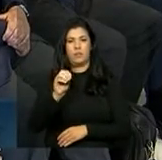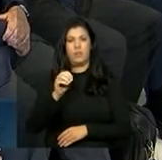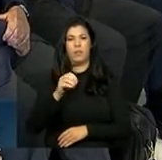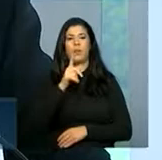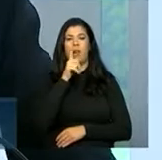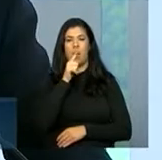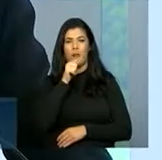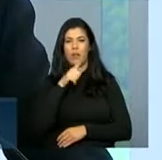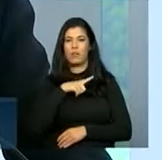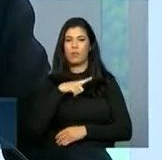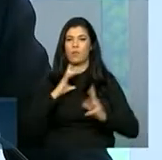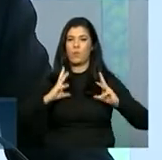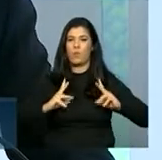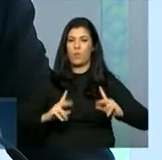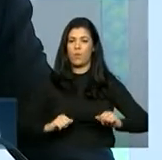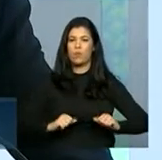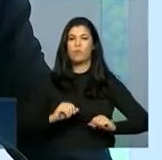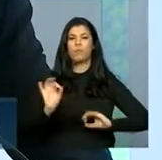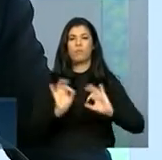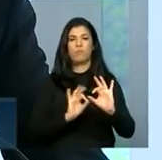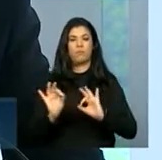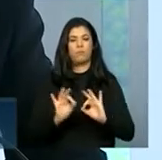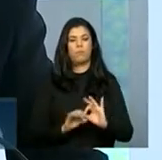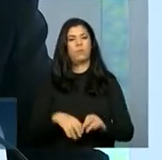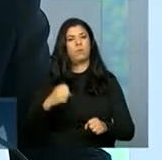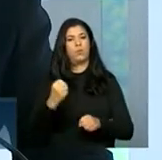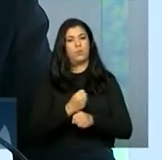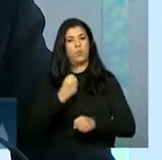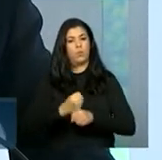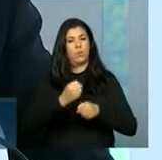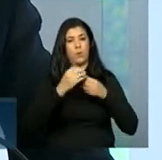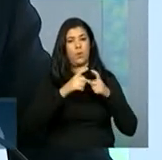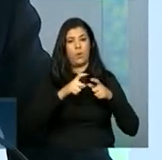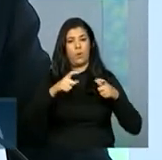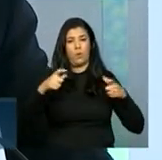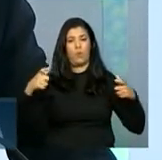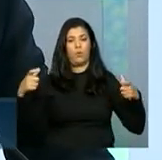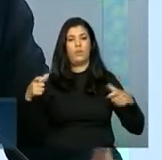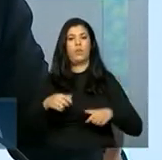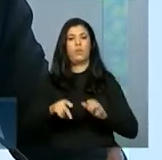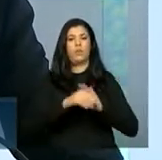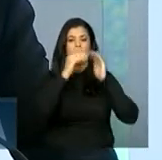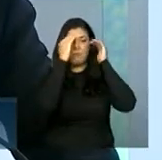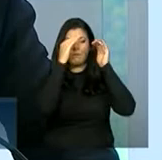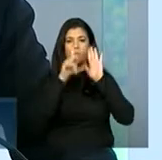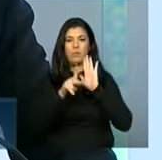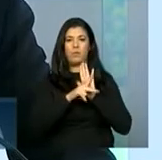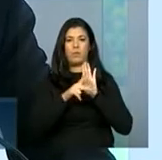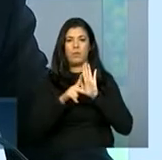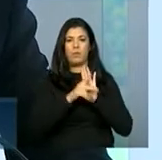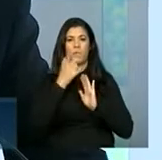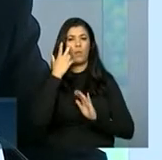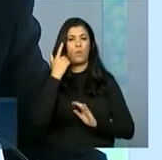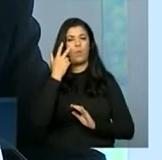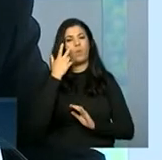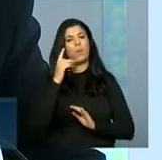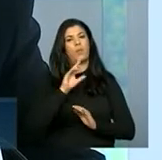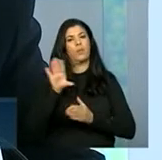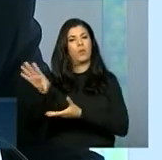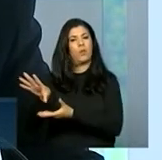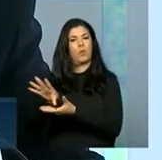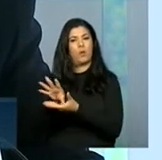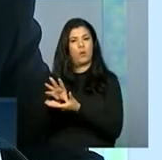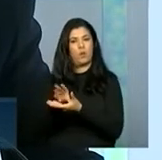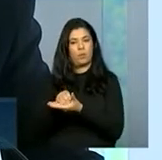água tratada uma obra enorme os padrões normais de captação e